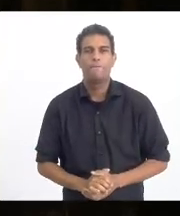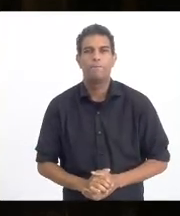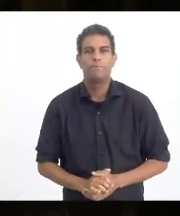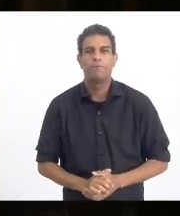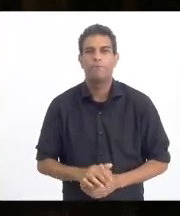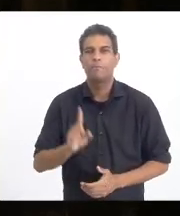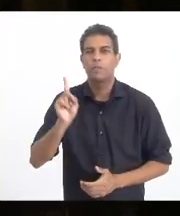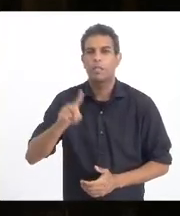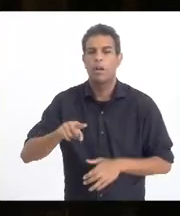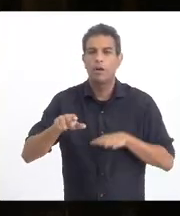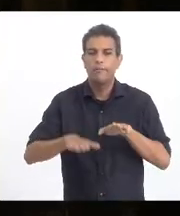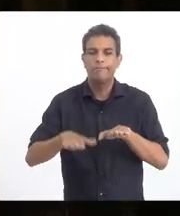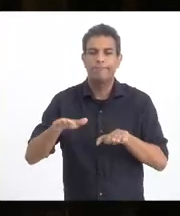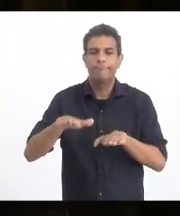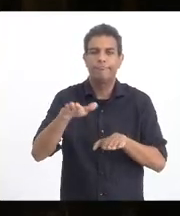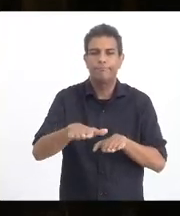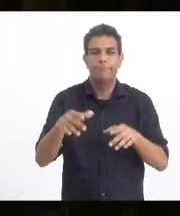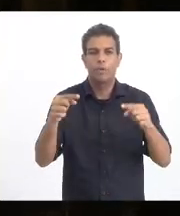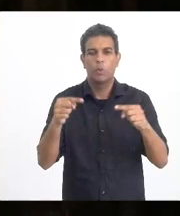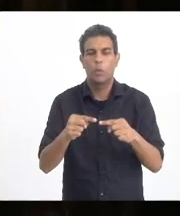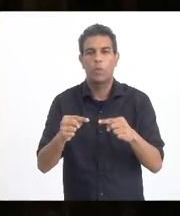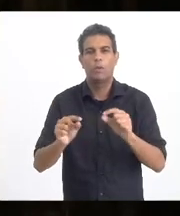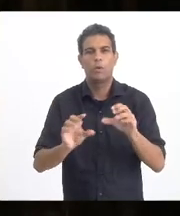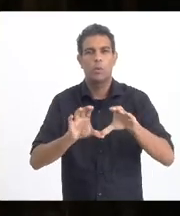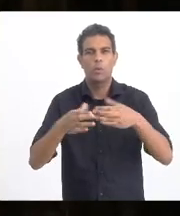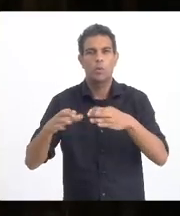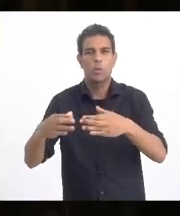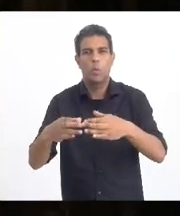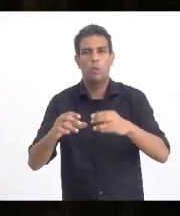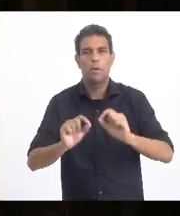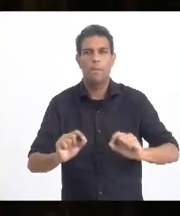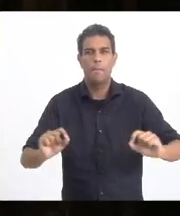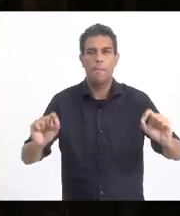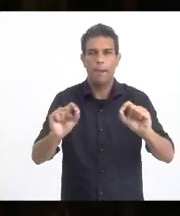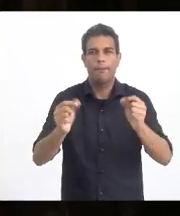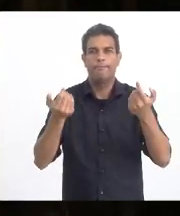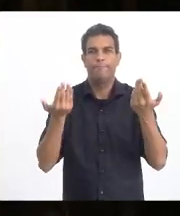um passo lento e gradual. A comissão, Portugal,